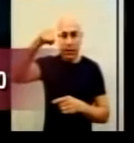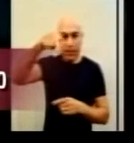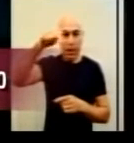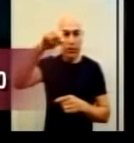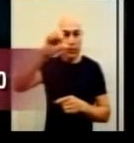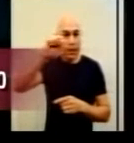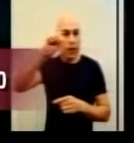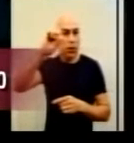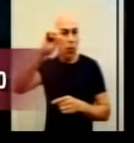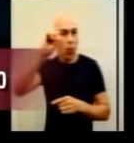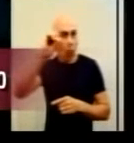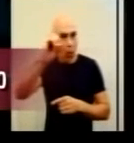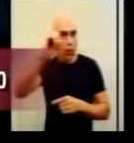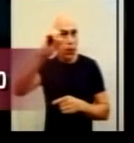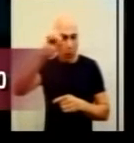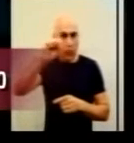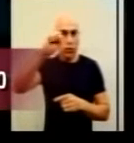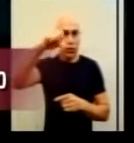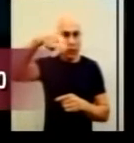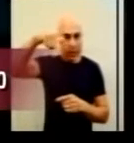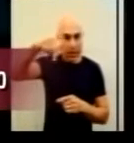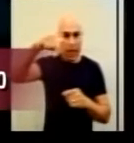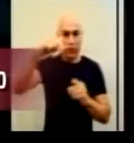27.087 casos negativos e